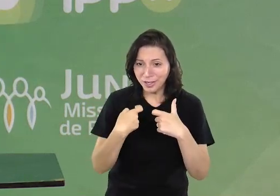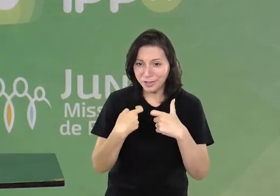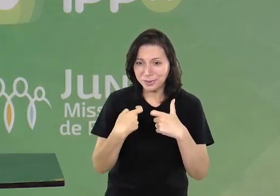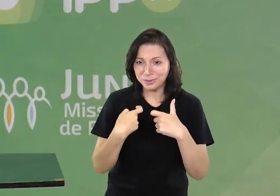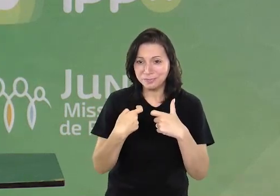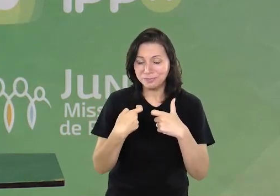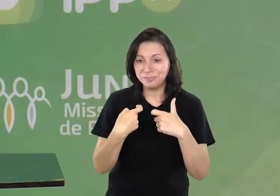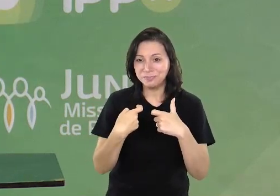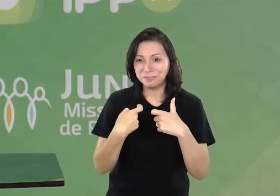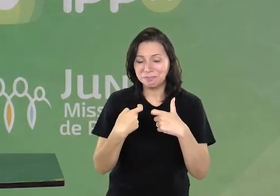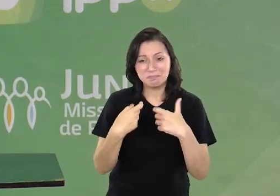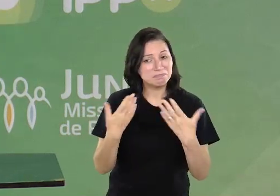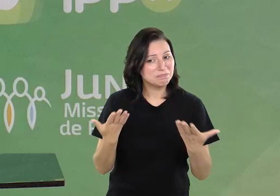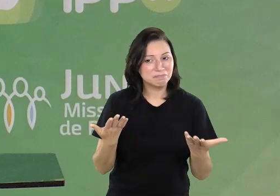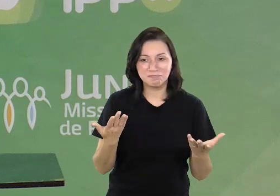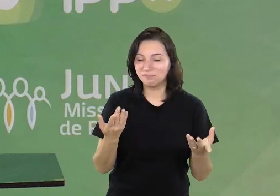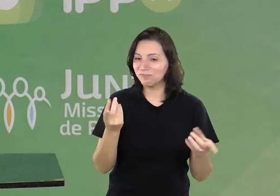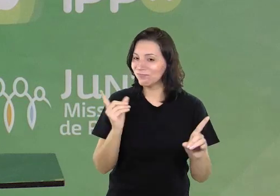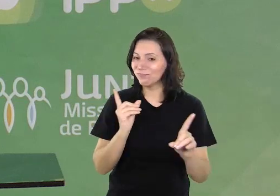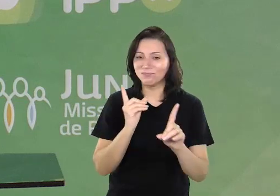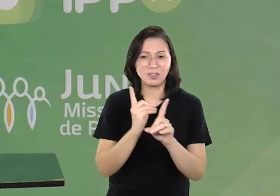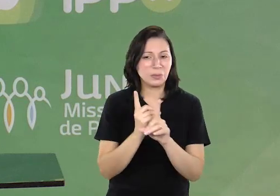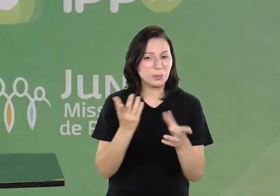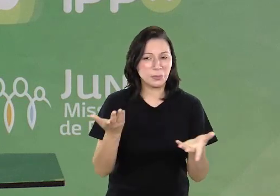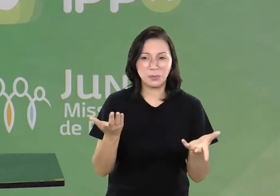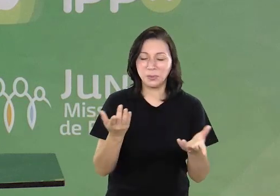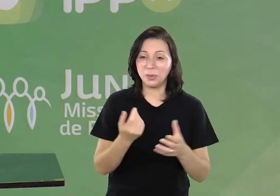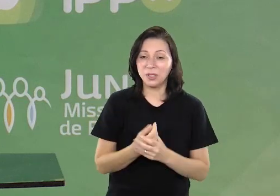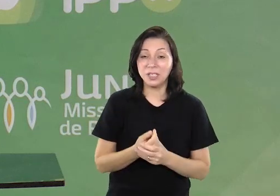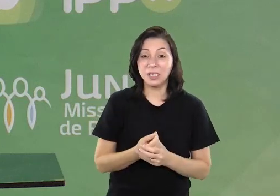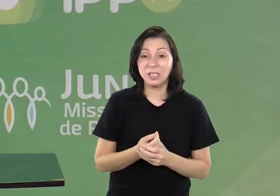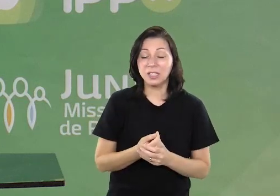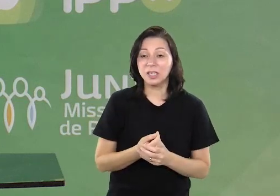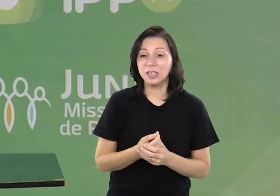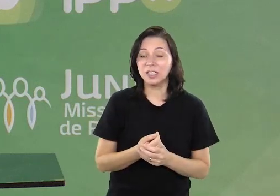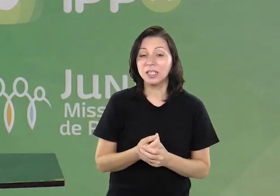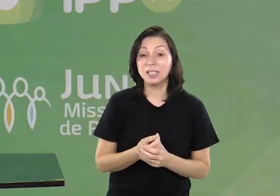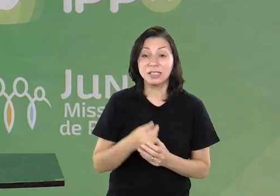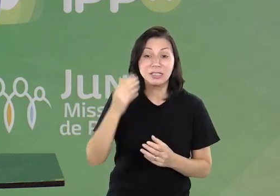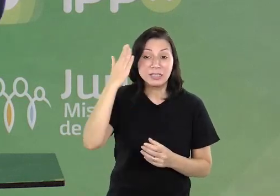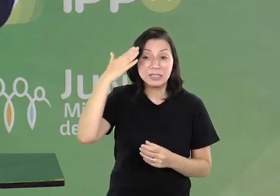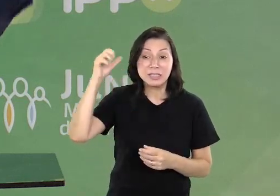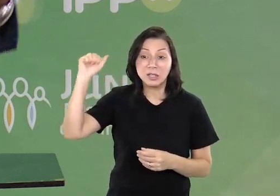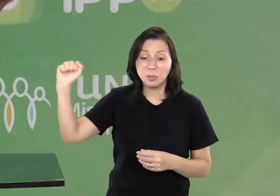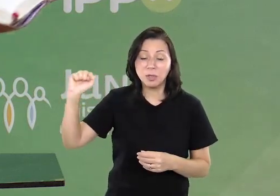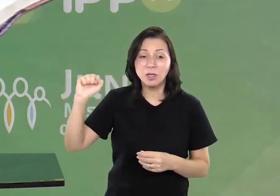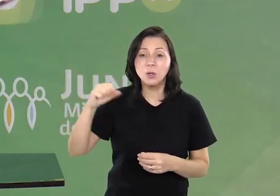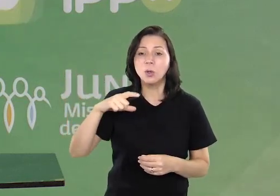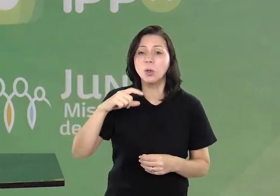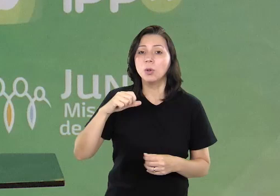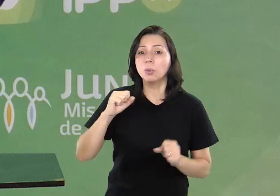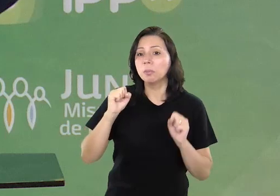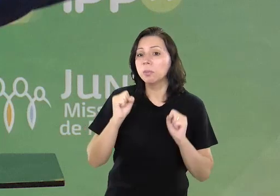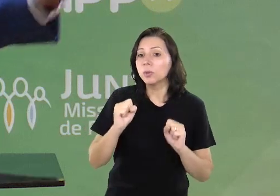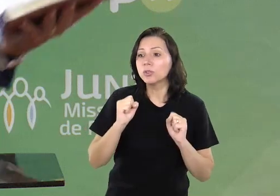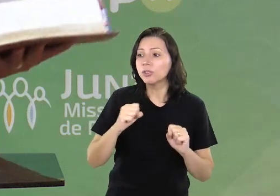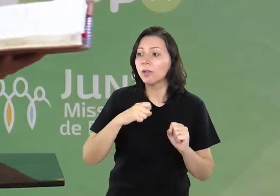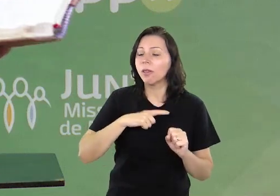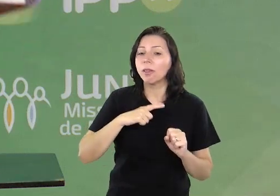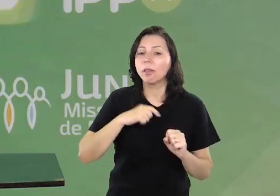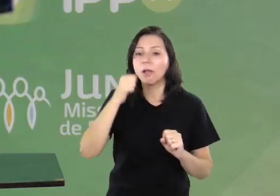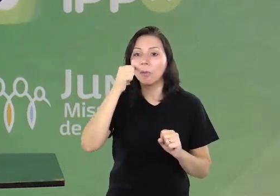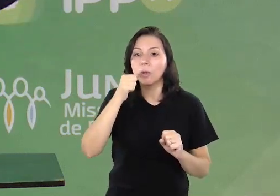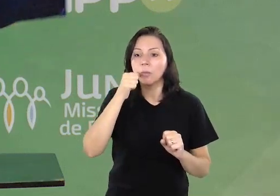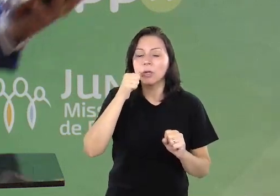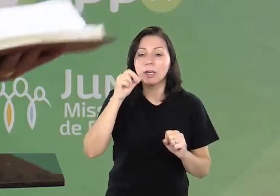só voltar a repetir Três anos depois todo dia uma aventura nova todo dia uma experiência nova todo de uma Paixão